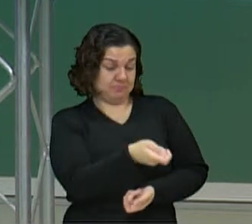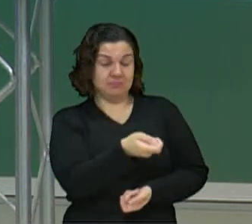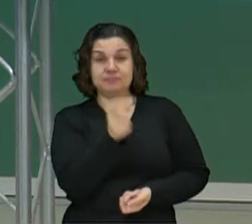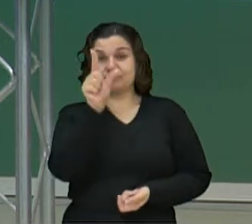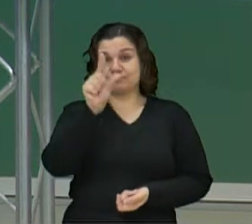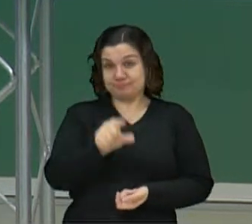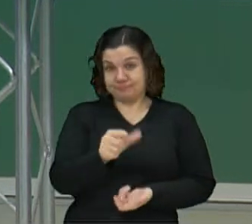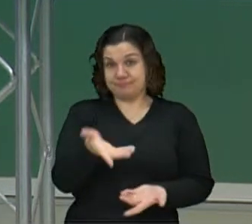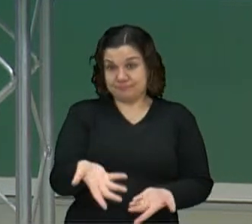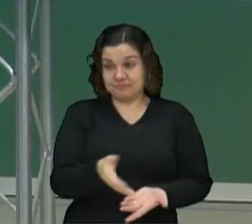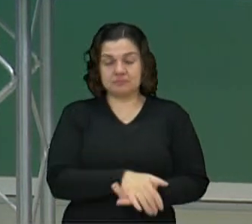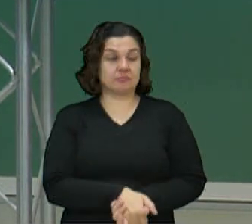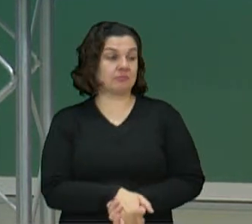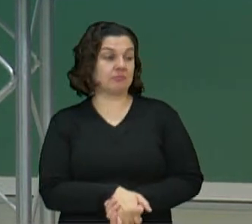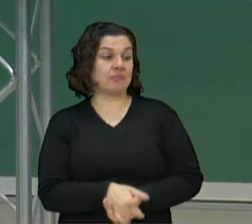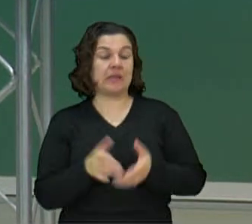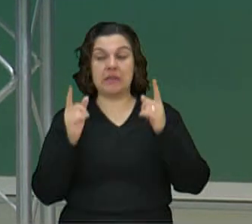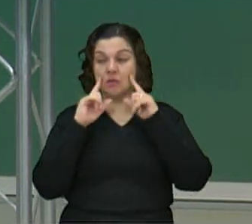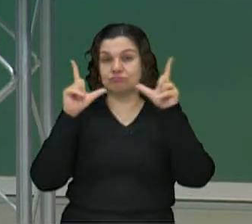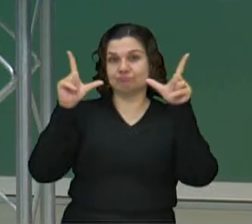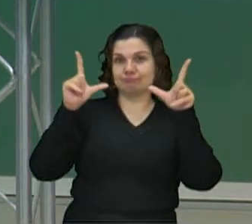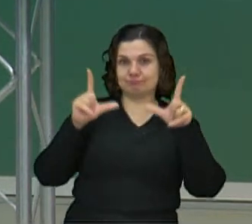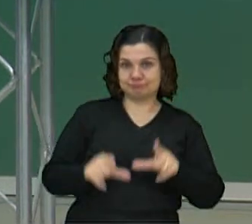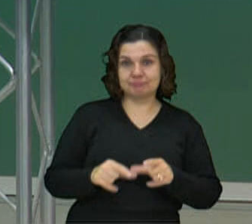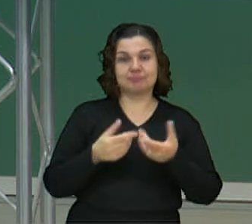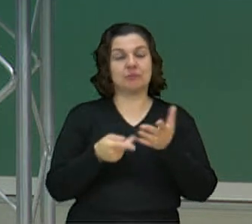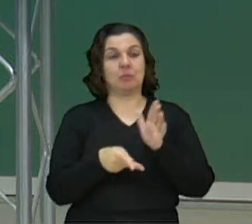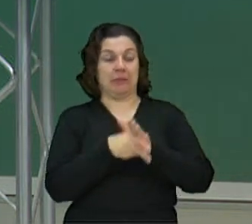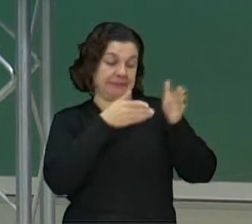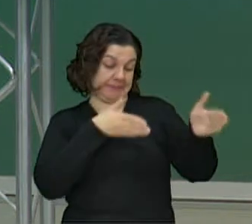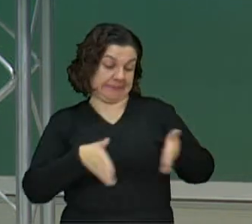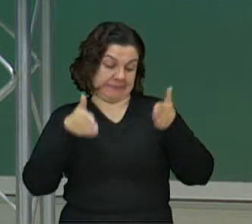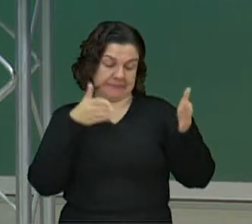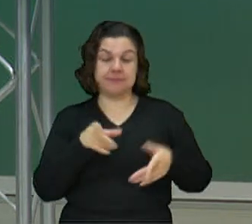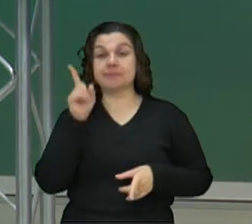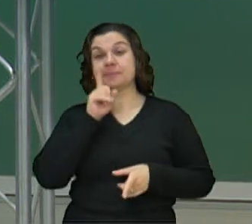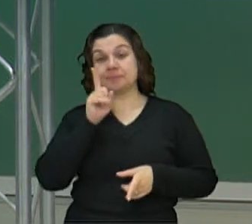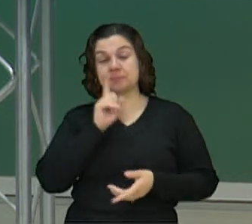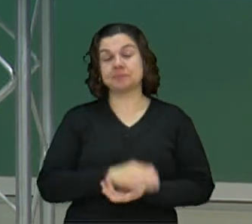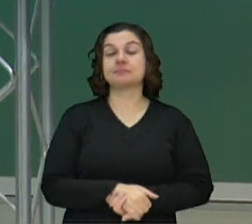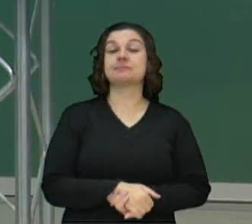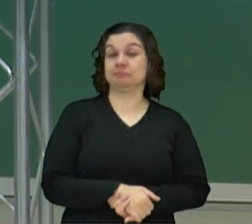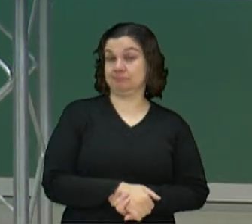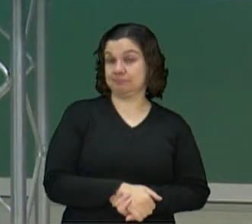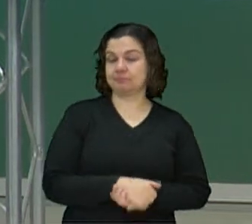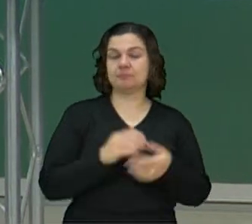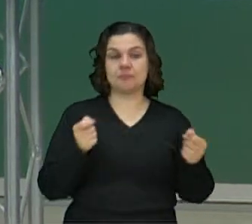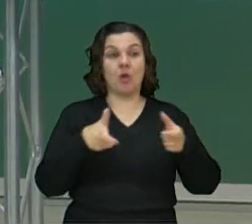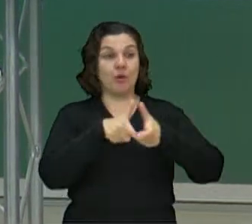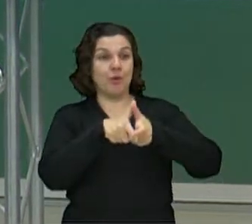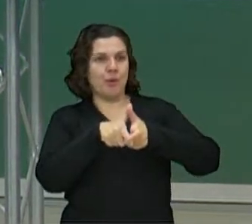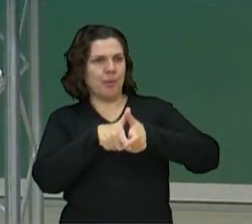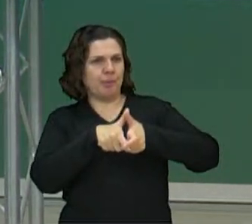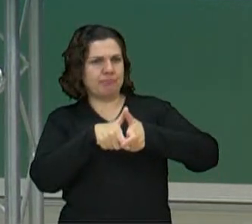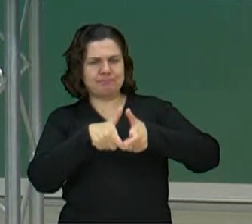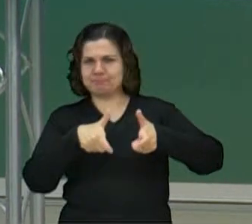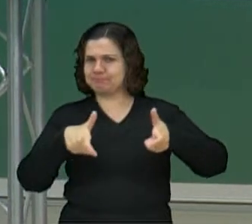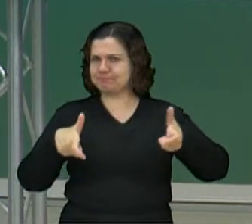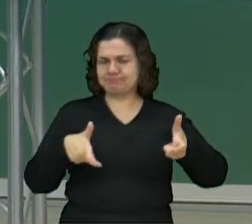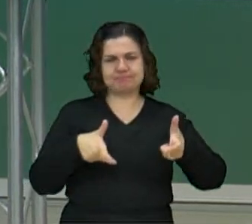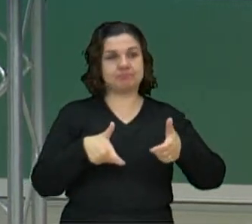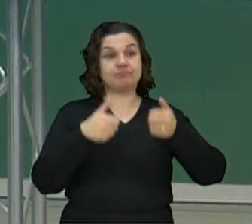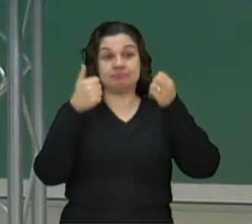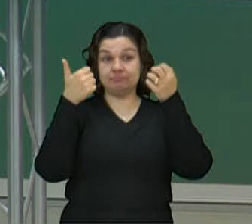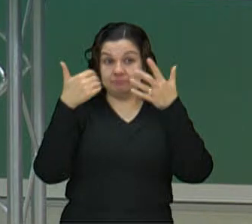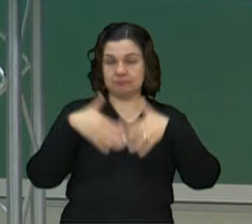produtos era baixo. Então, uma crise de superprodução nos Estados Unidos. Havia um aumento desenfreado